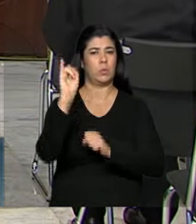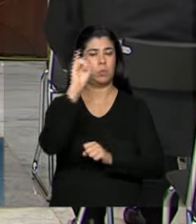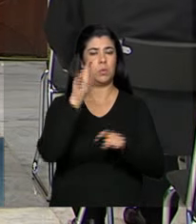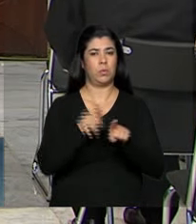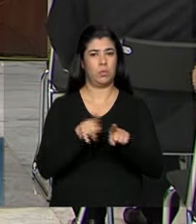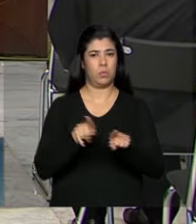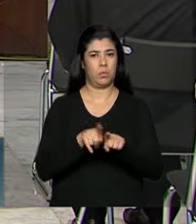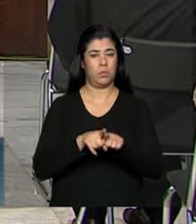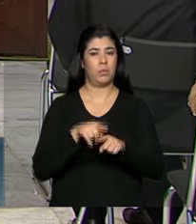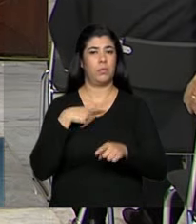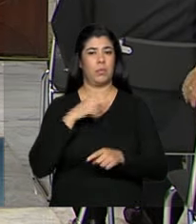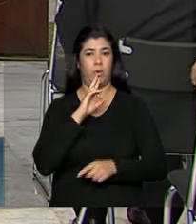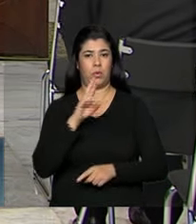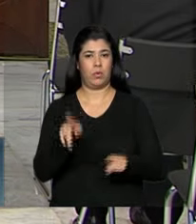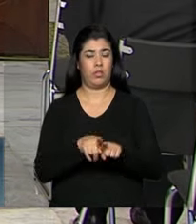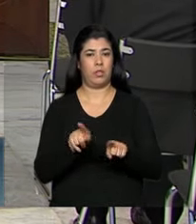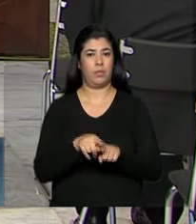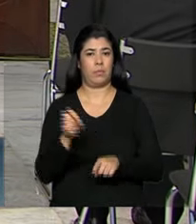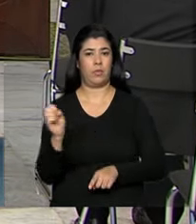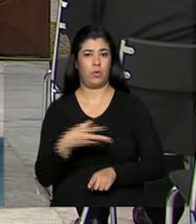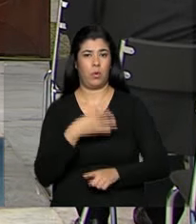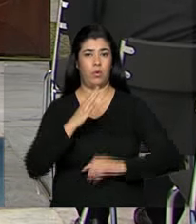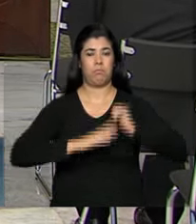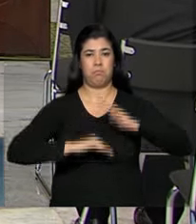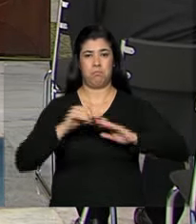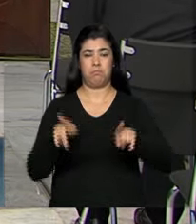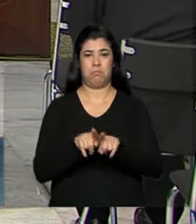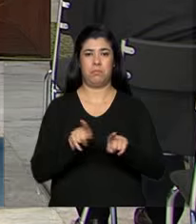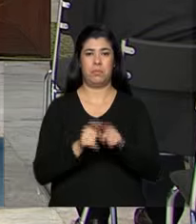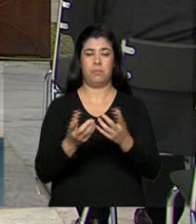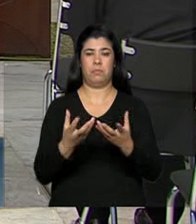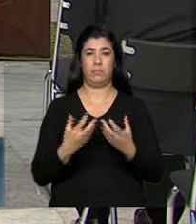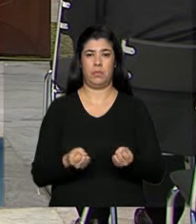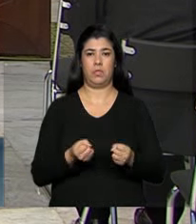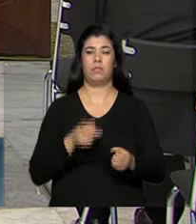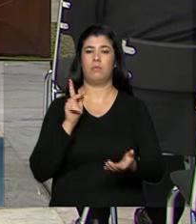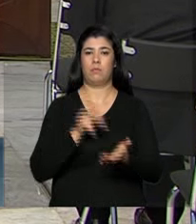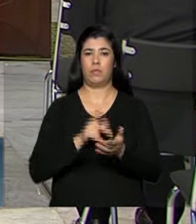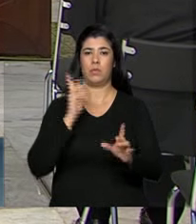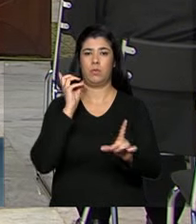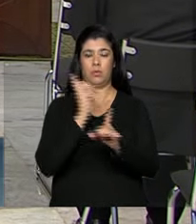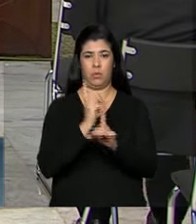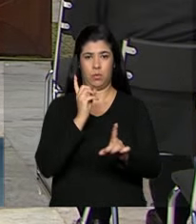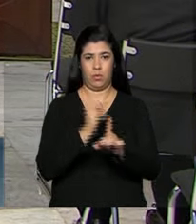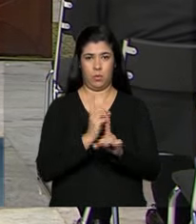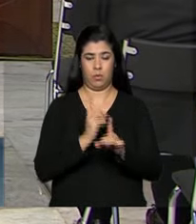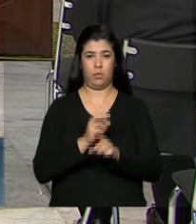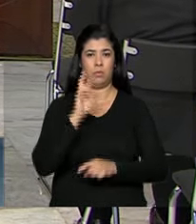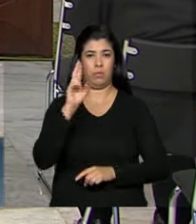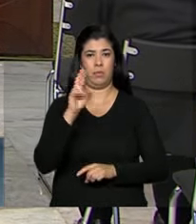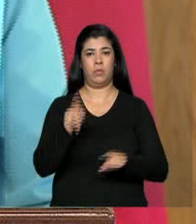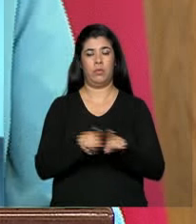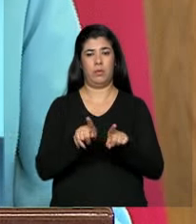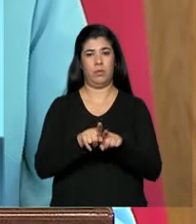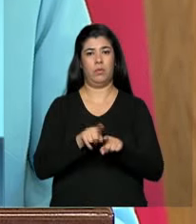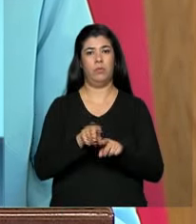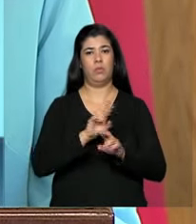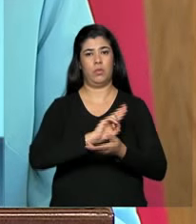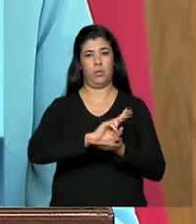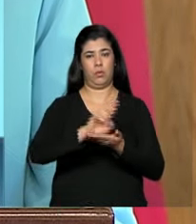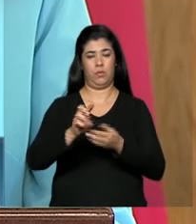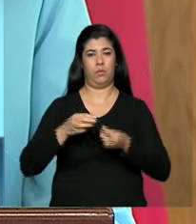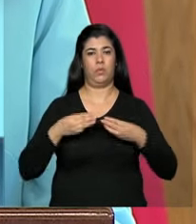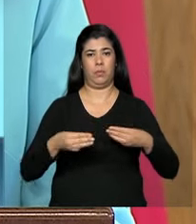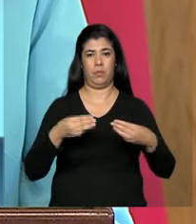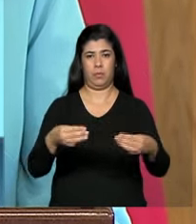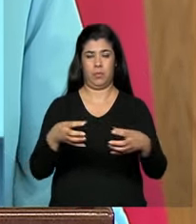também pelo seu formato inovador, um verdadeiro encontro de gabinetes de ministérios.